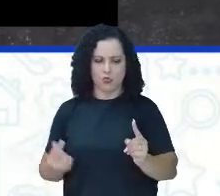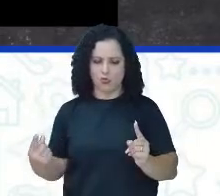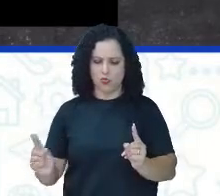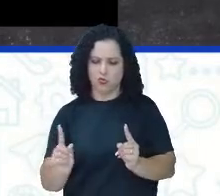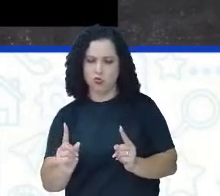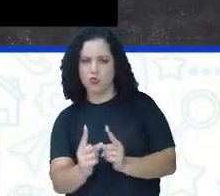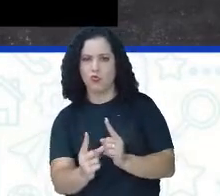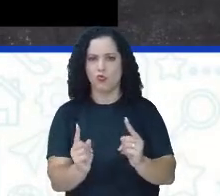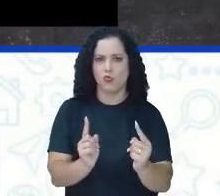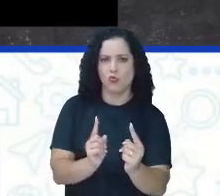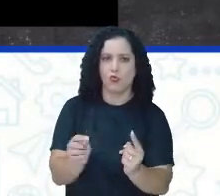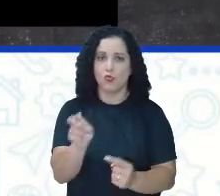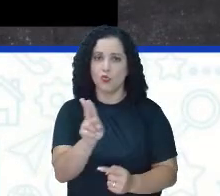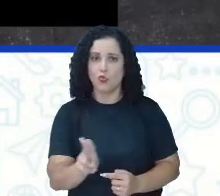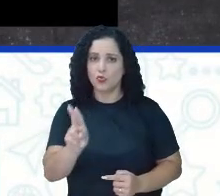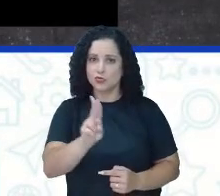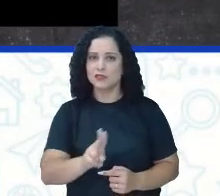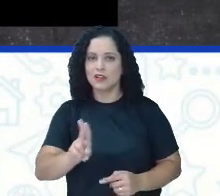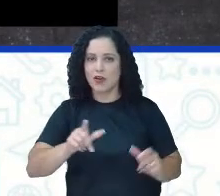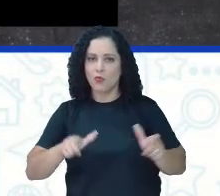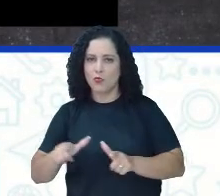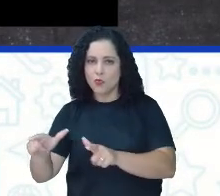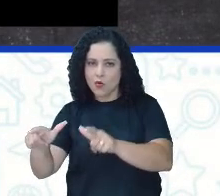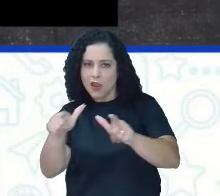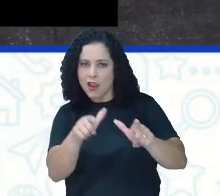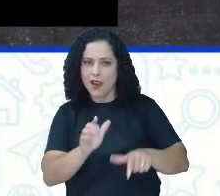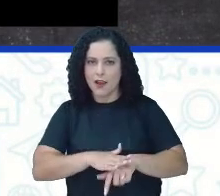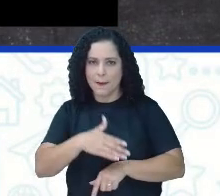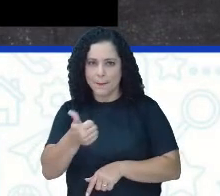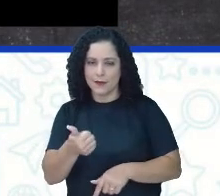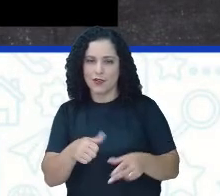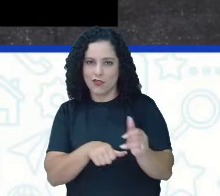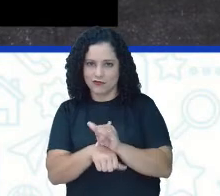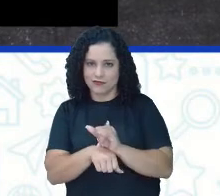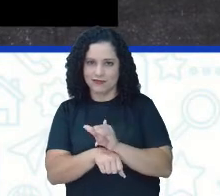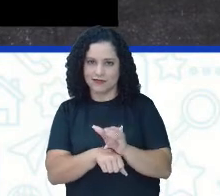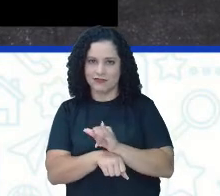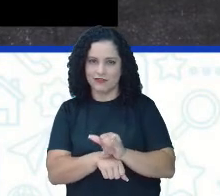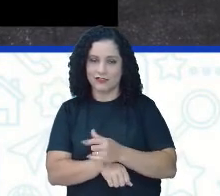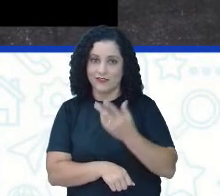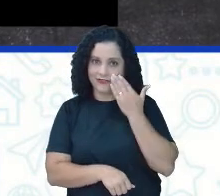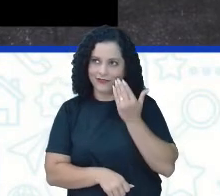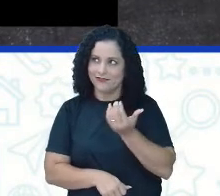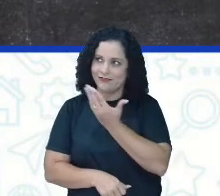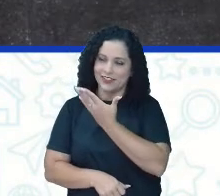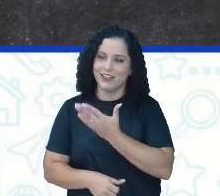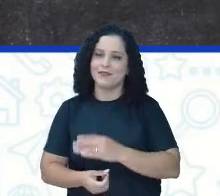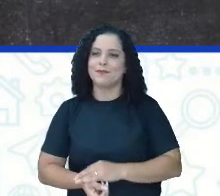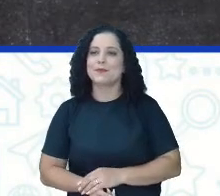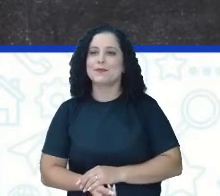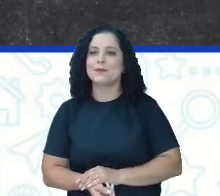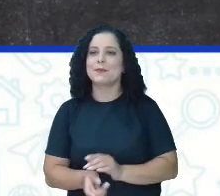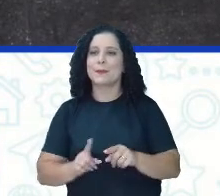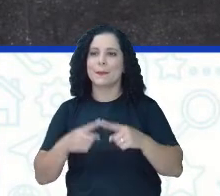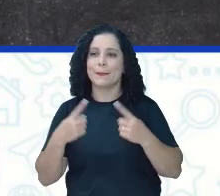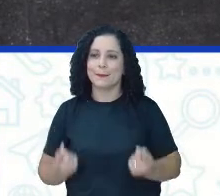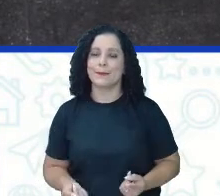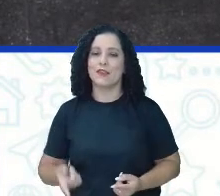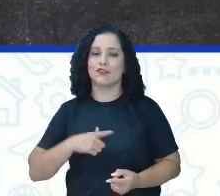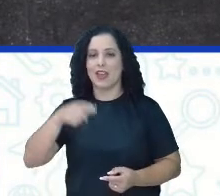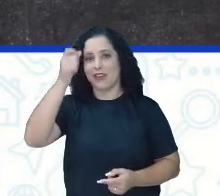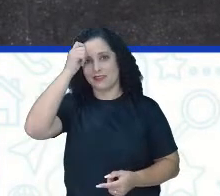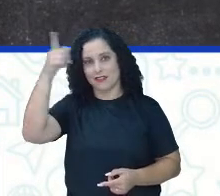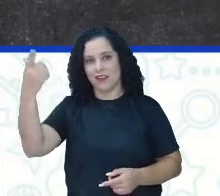os ângulos a seu favor aí, ó, gente. Então, a gente percebeu essa aplicação direta no esporte, né, mas utilizamos a ideia